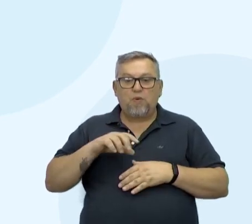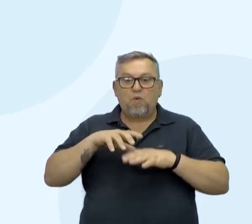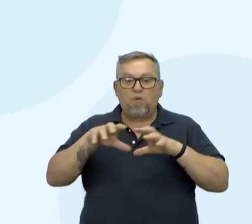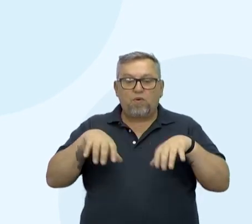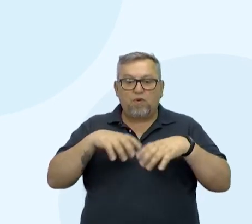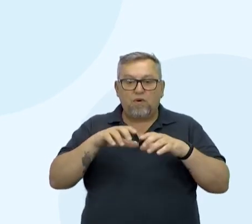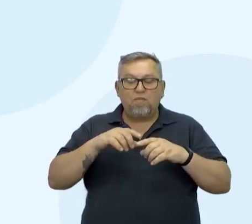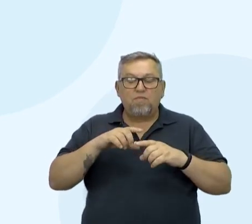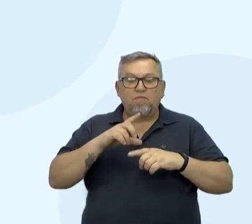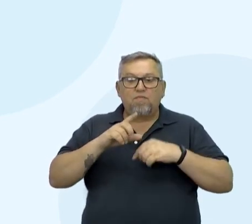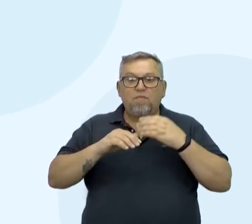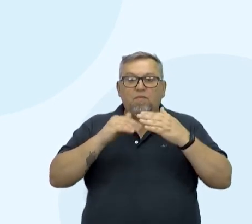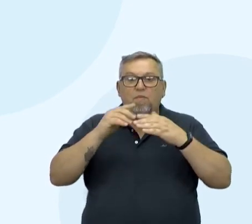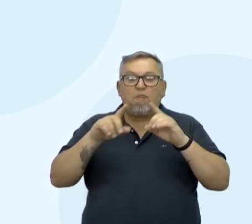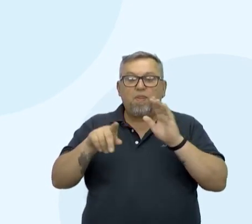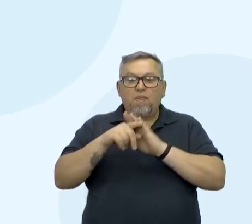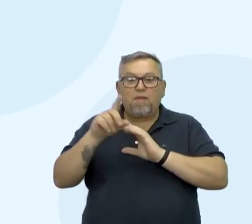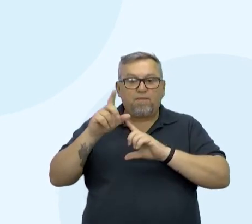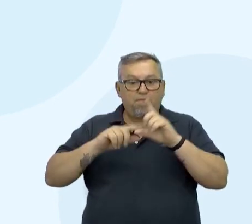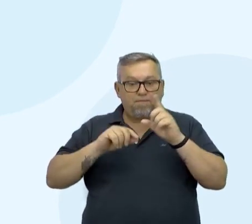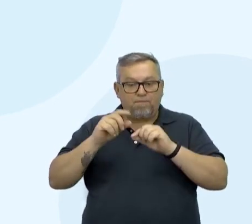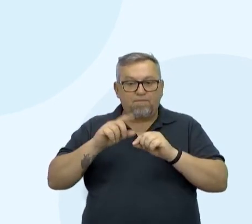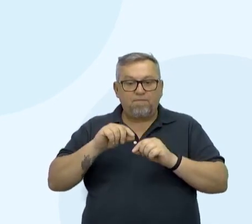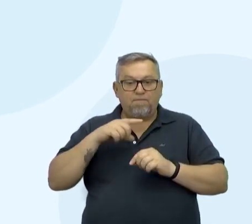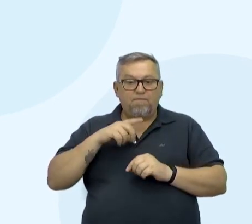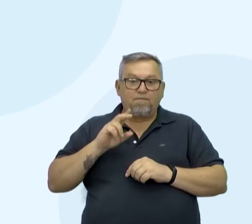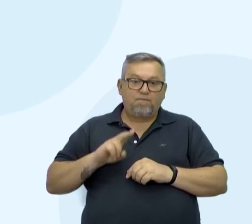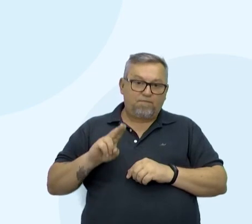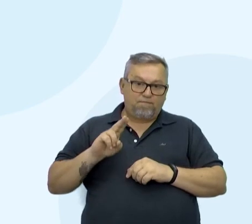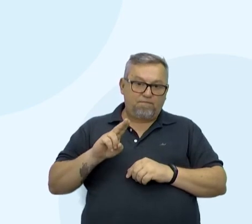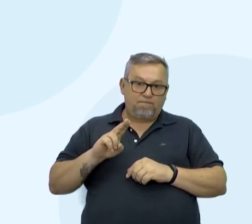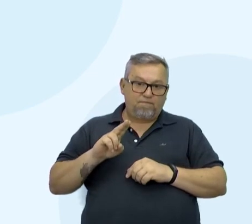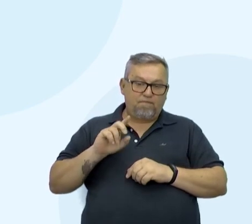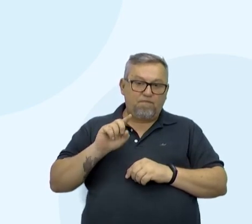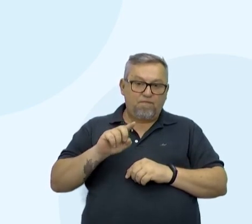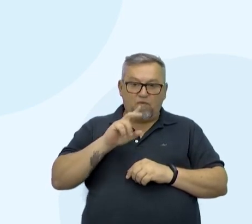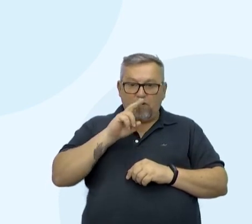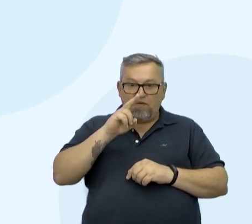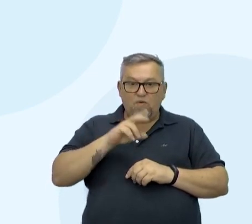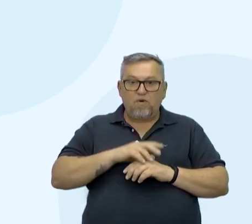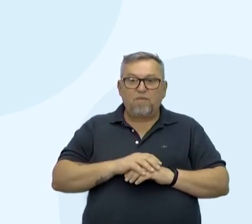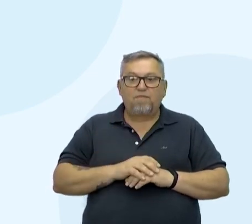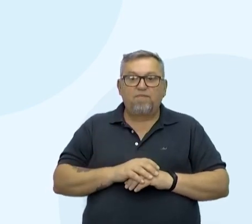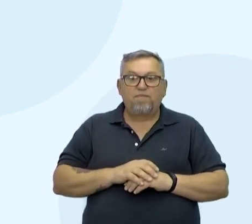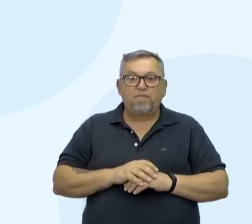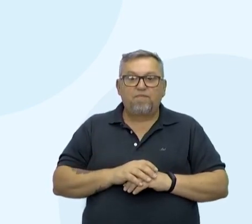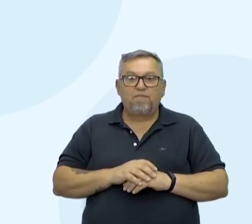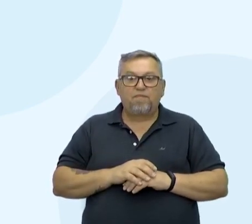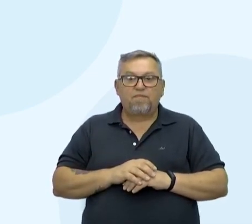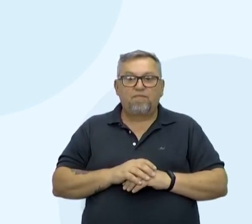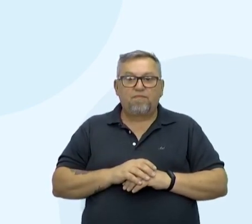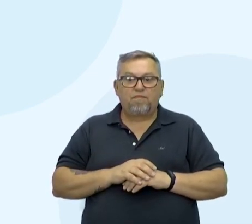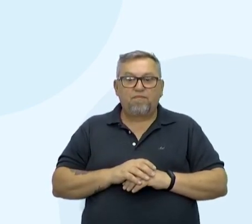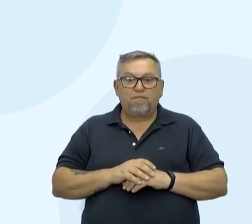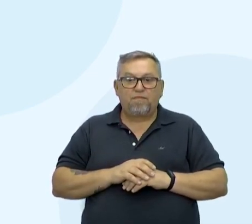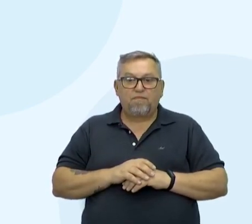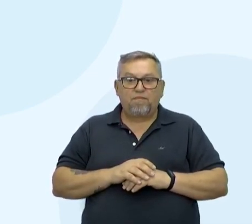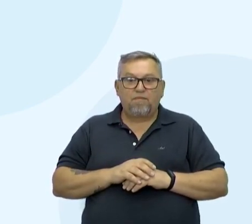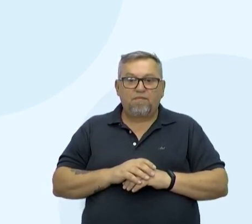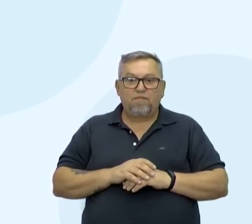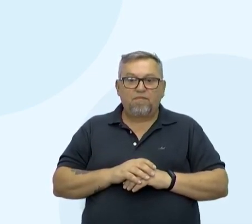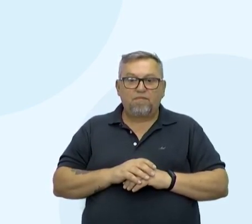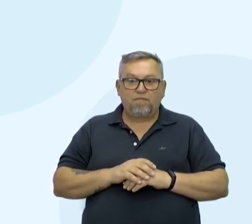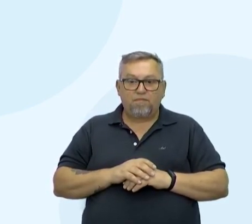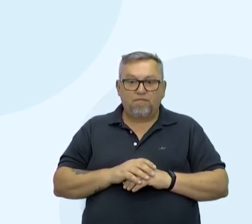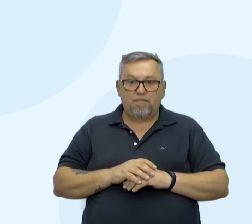de evolução estelar, né, no caso. Então, o que mantém essa força aqui, né, que é a pressão de radiação, equilíbrio com a